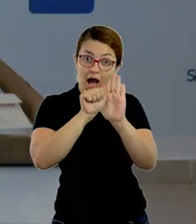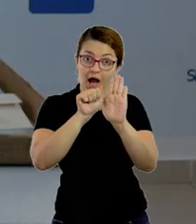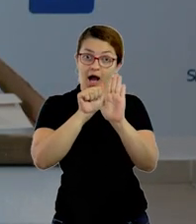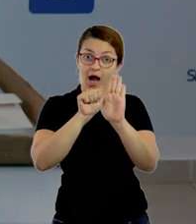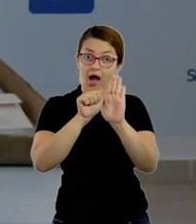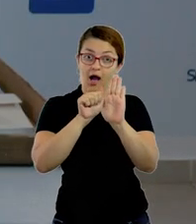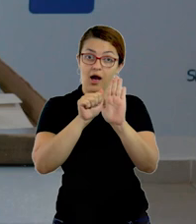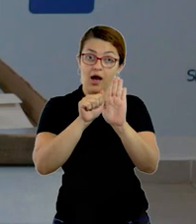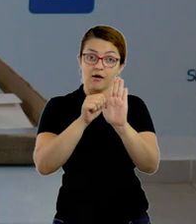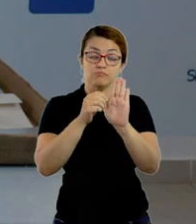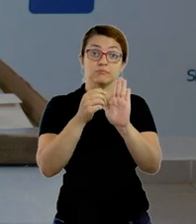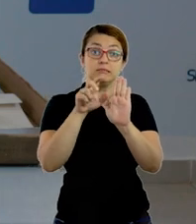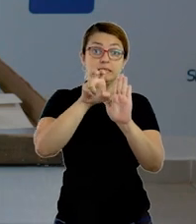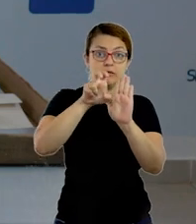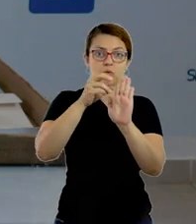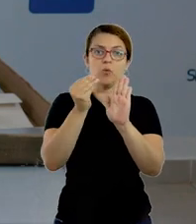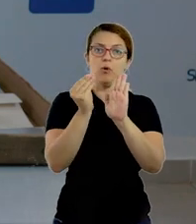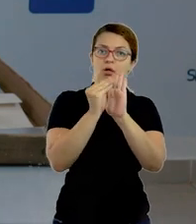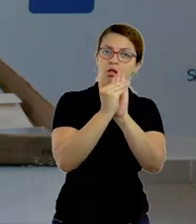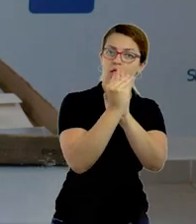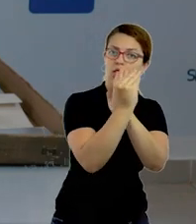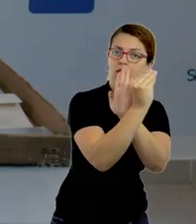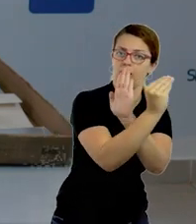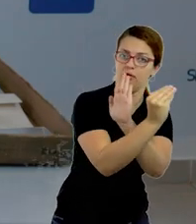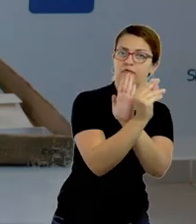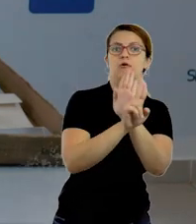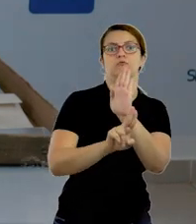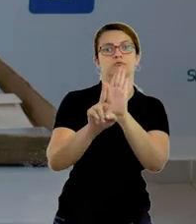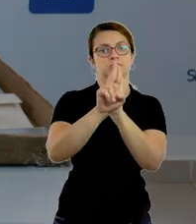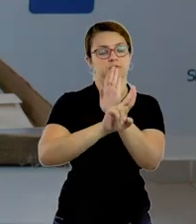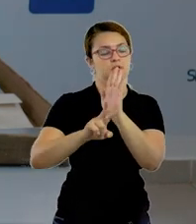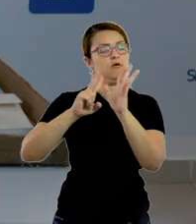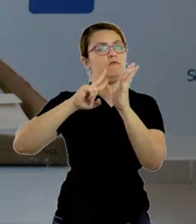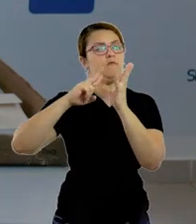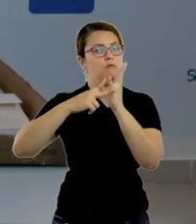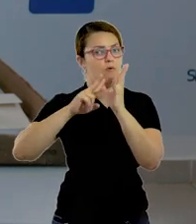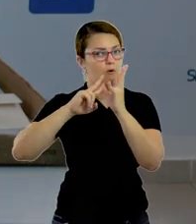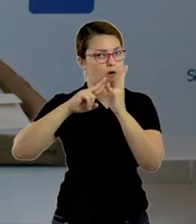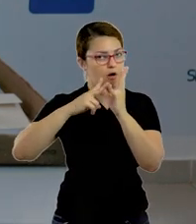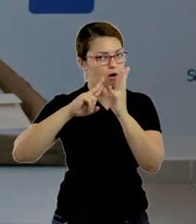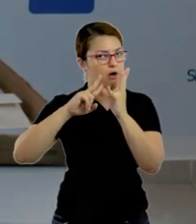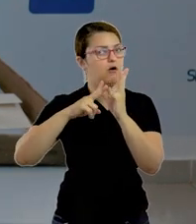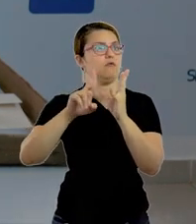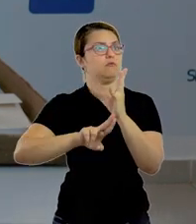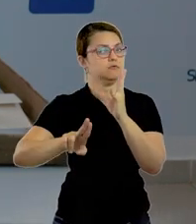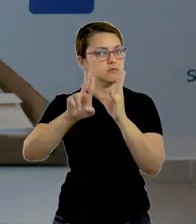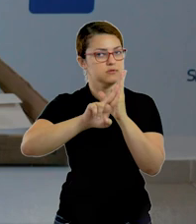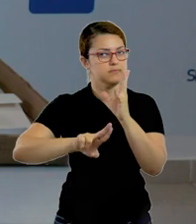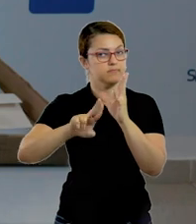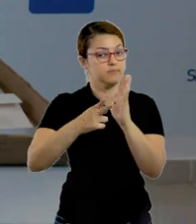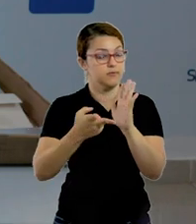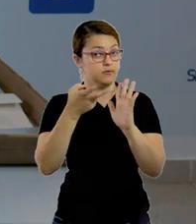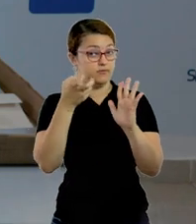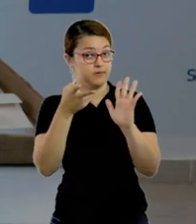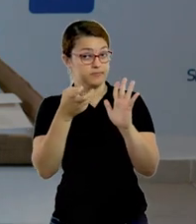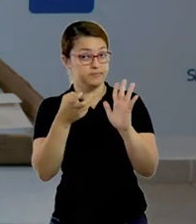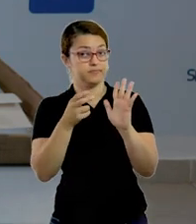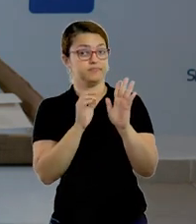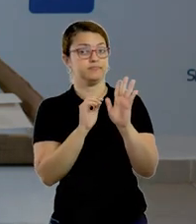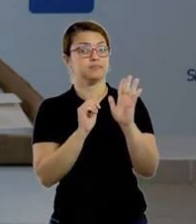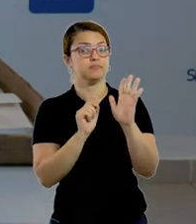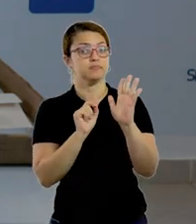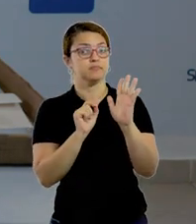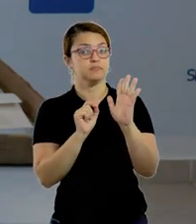vezes aqui, que a gente vai precisar bastante, principalmente das vogais, daqui a pouquinho vocês vão perceber. E olha,